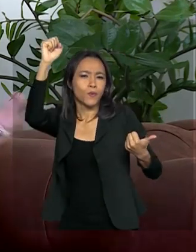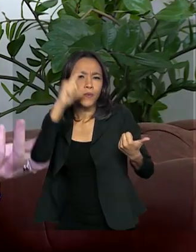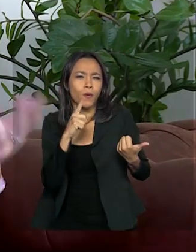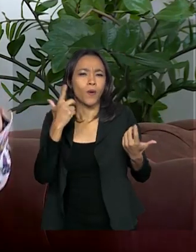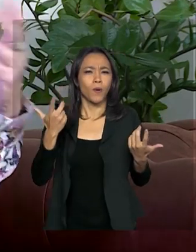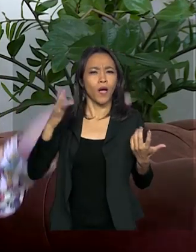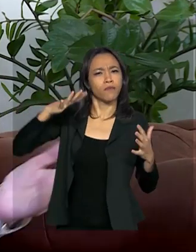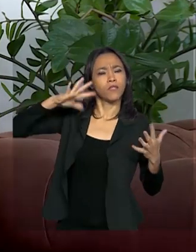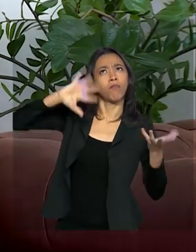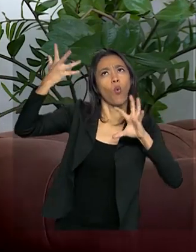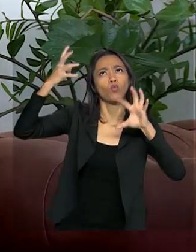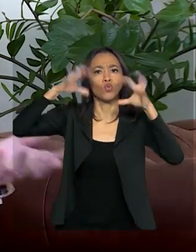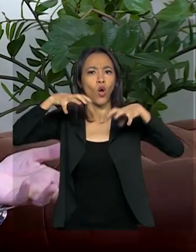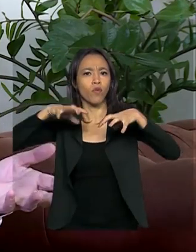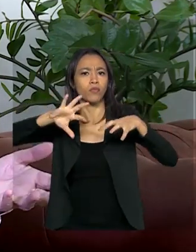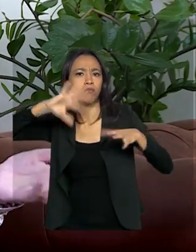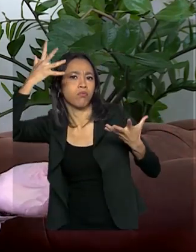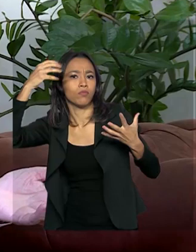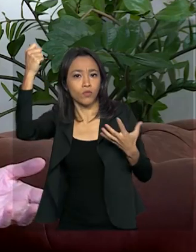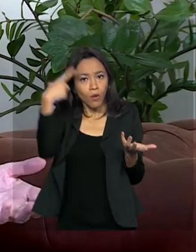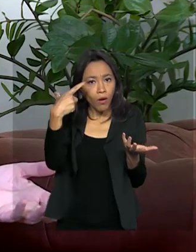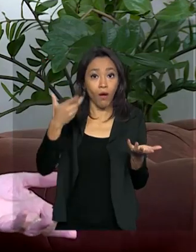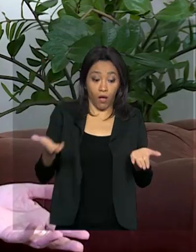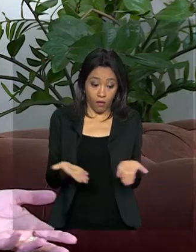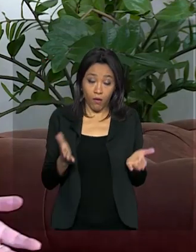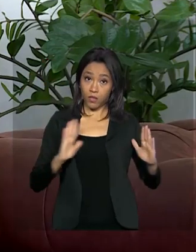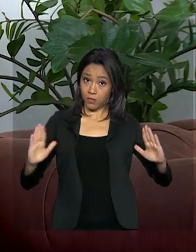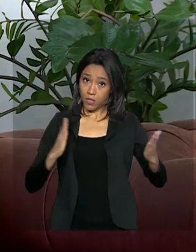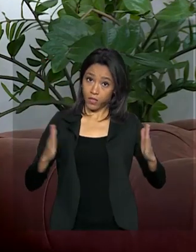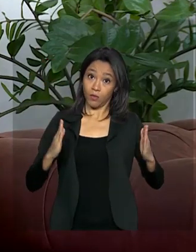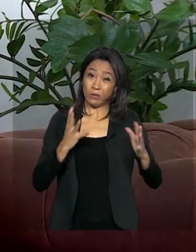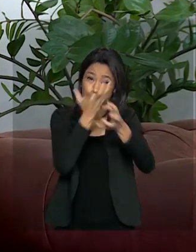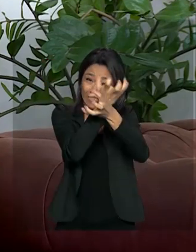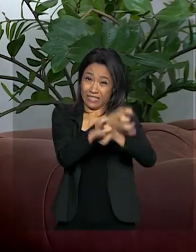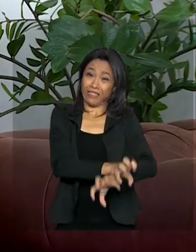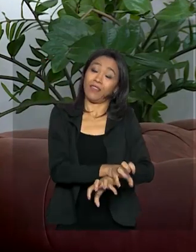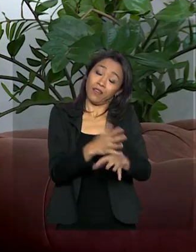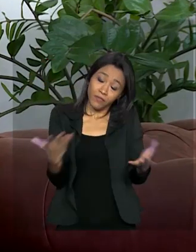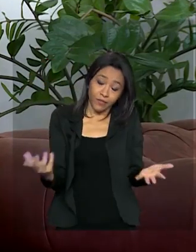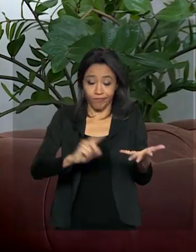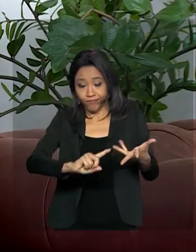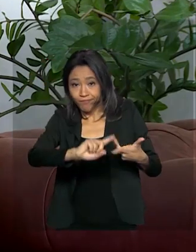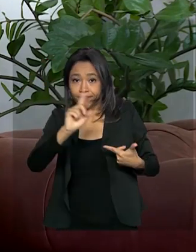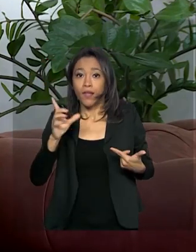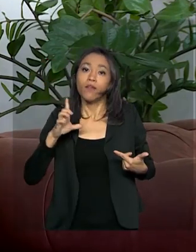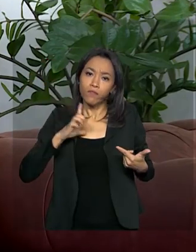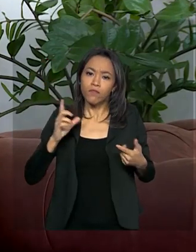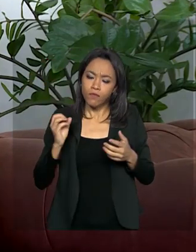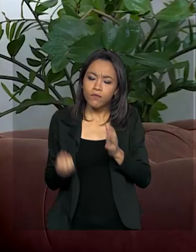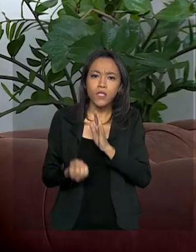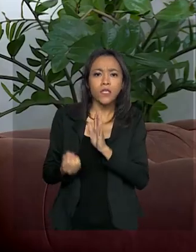sol nas vezes chove mas temos sol nós estamos um período agora entrando na seca enfim então nós fizemos